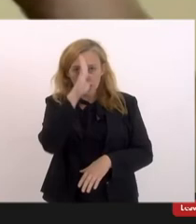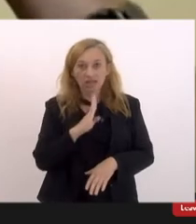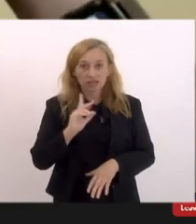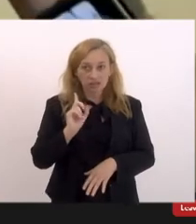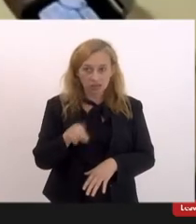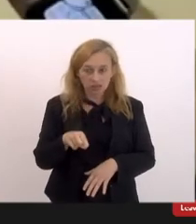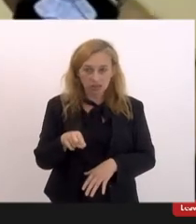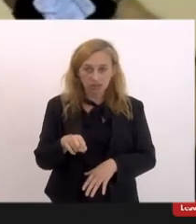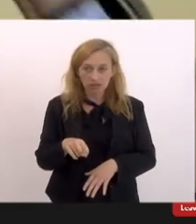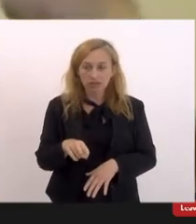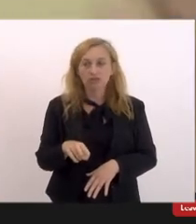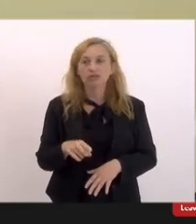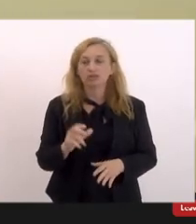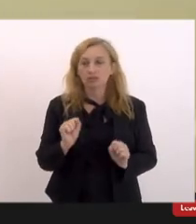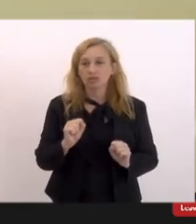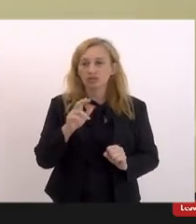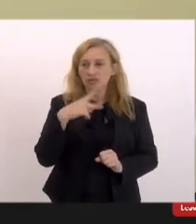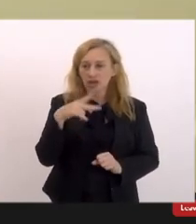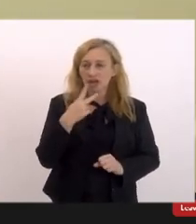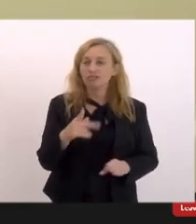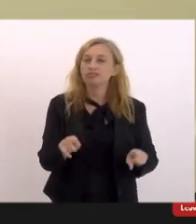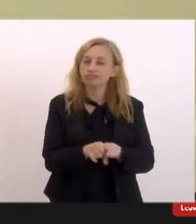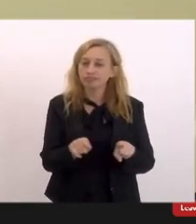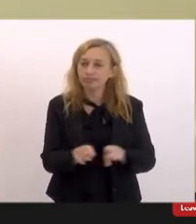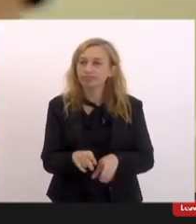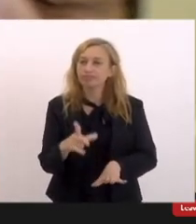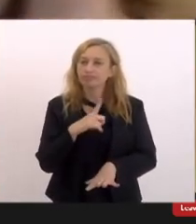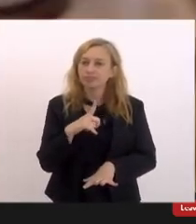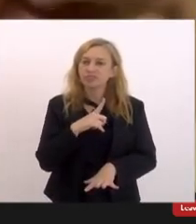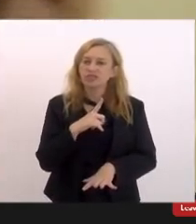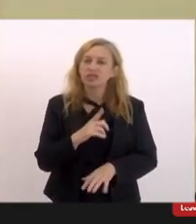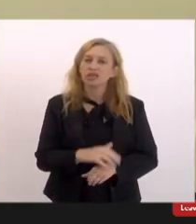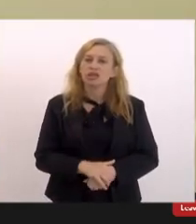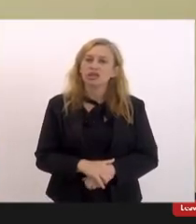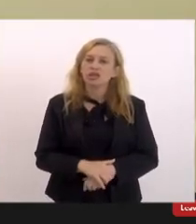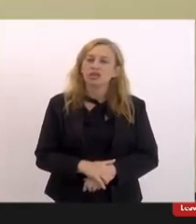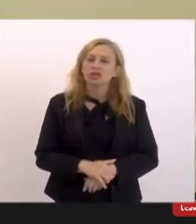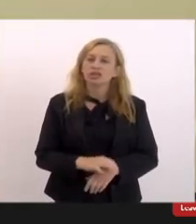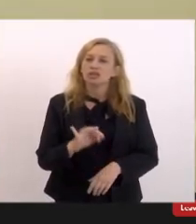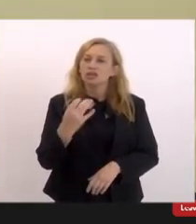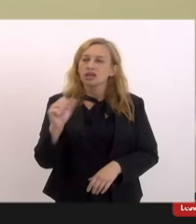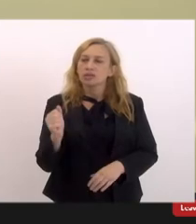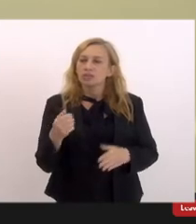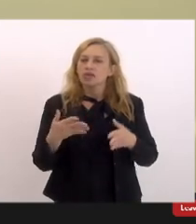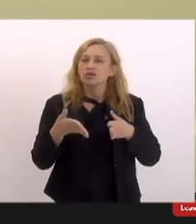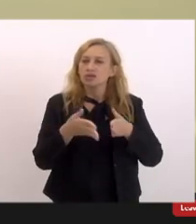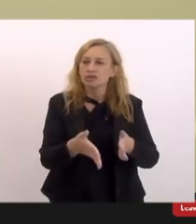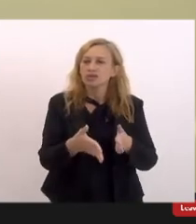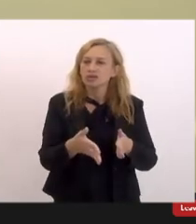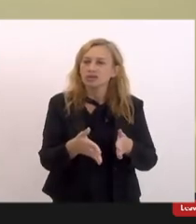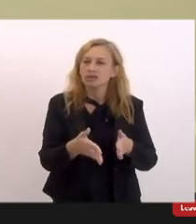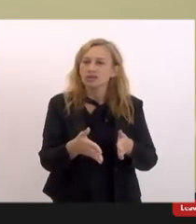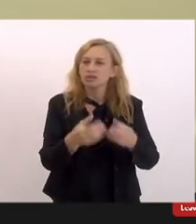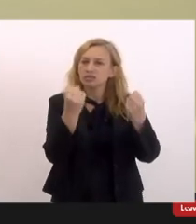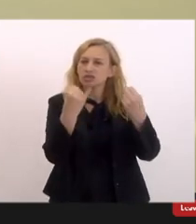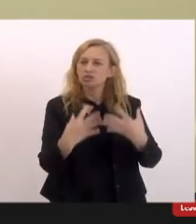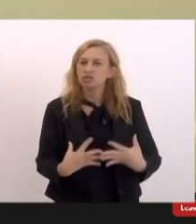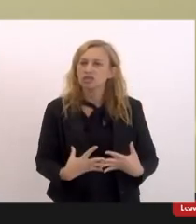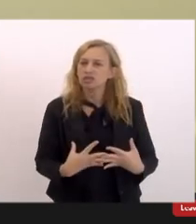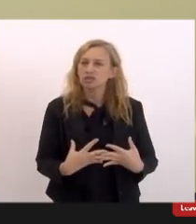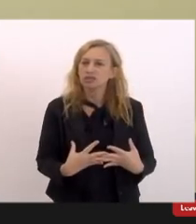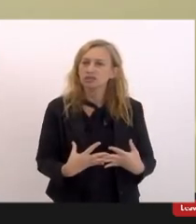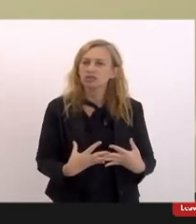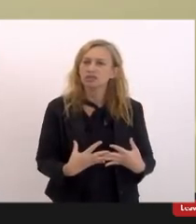É importante que diga isso. A gente também tem a necessidade de se fazer uma campanha voltada para esclarecimentos, que